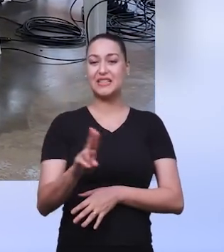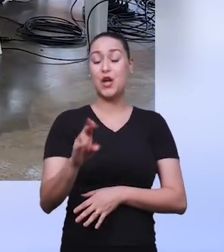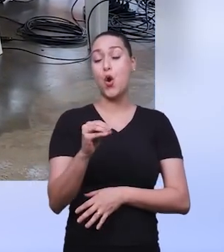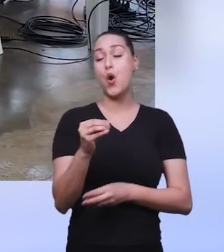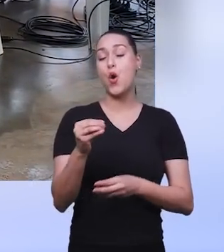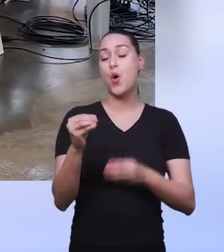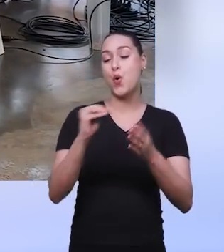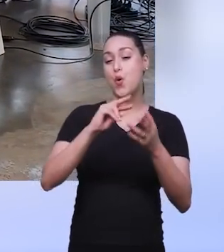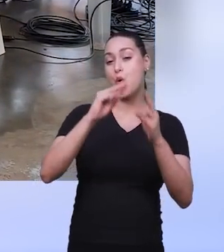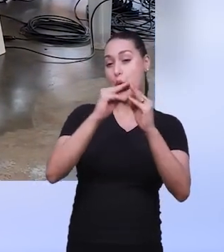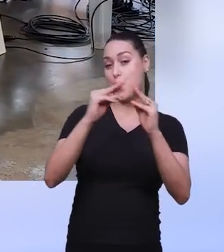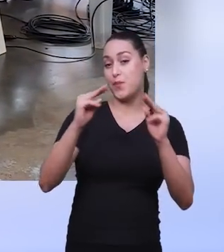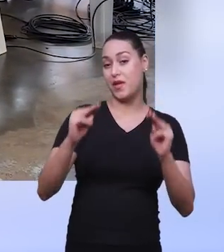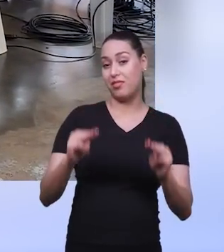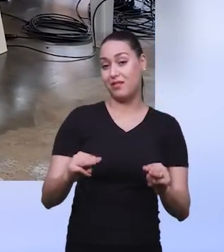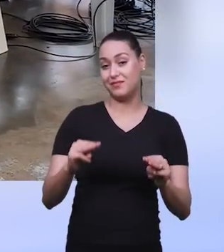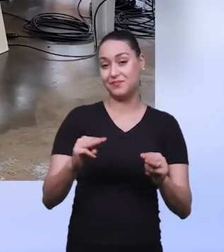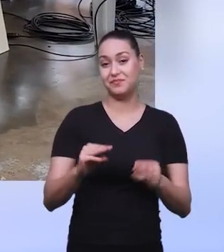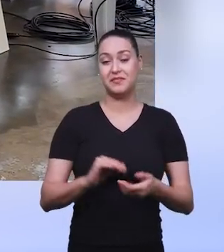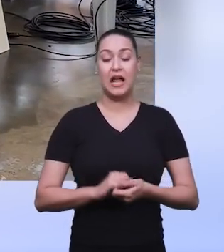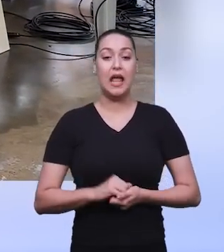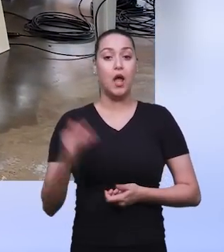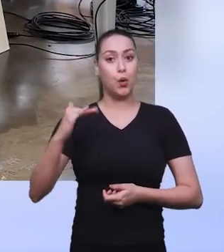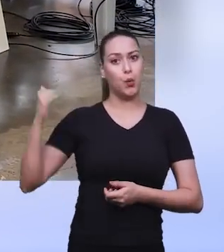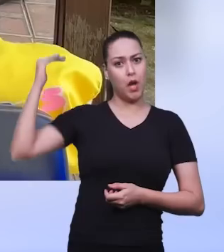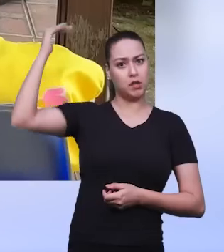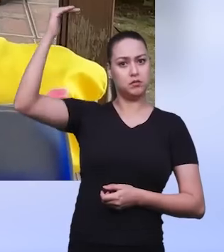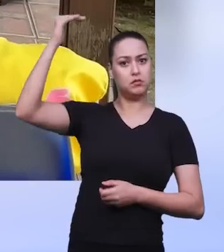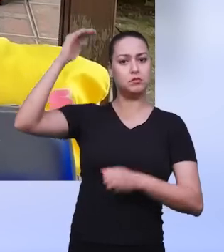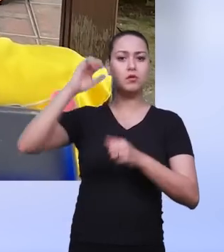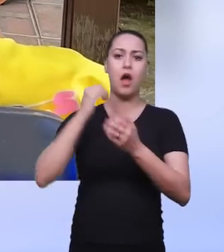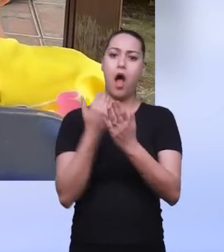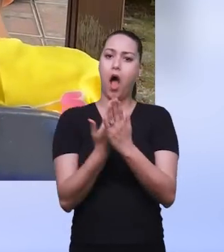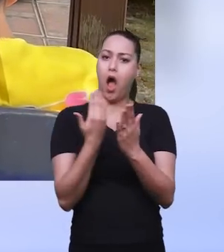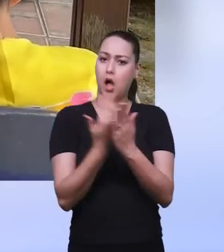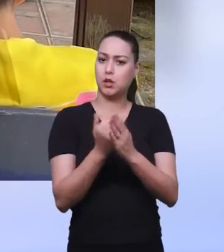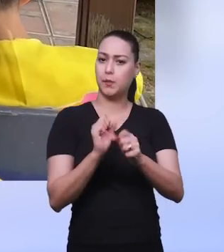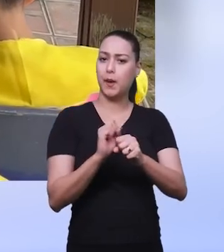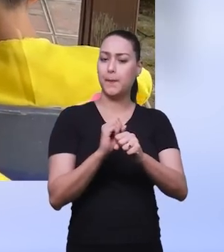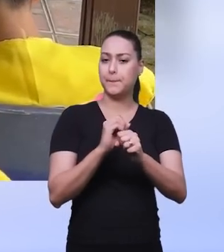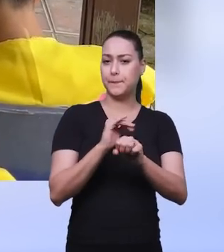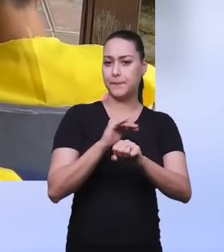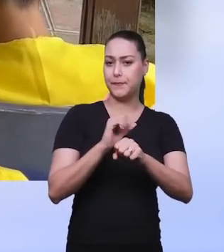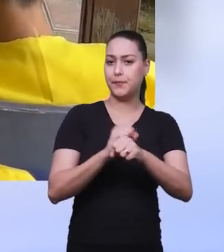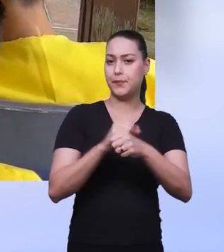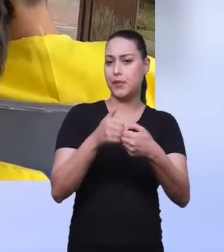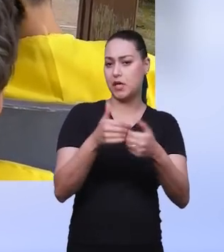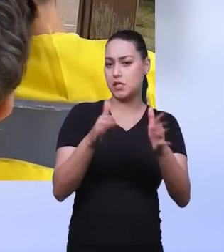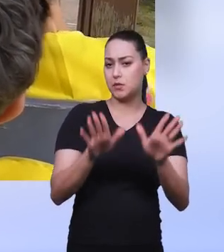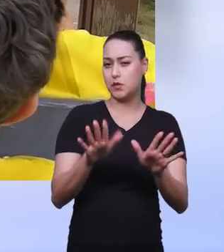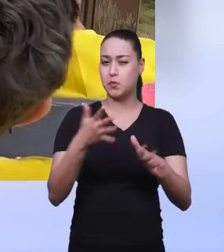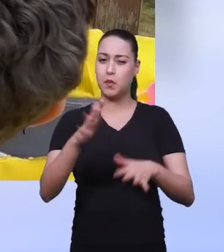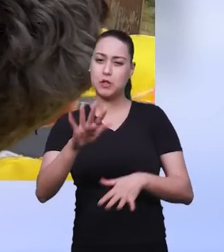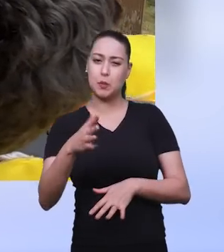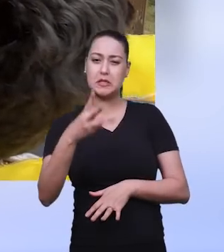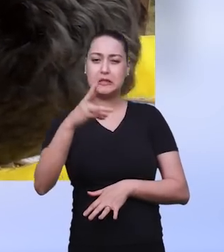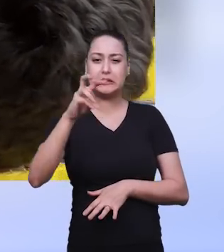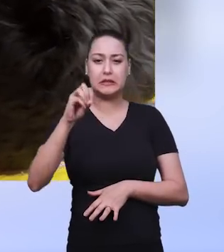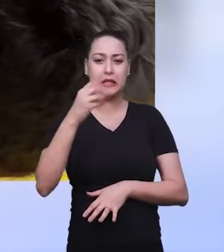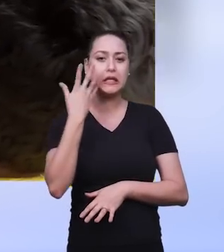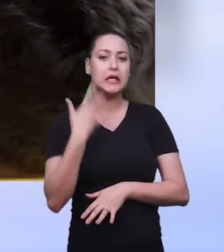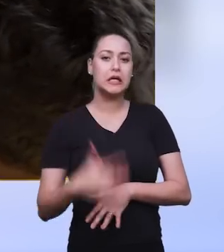o Manaim do estado. Enquanto os adultos assistiam às aulas para principiantes, cerca de 30 crianças,